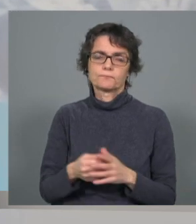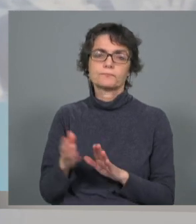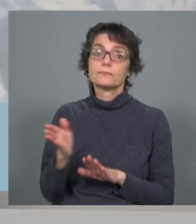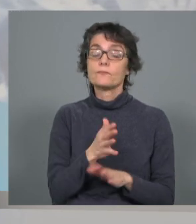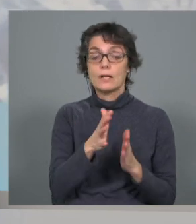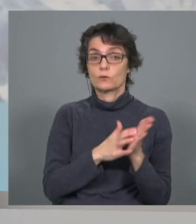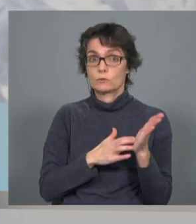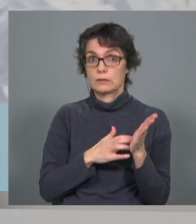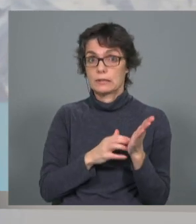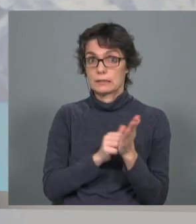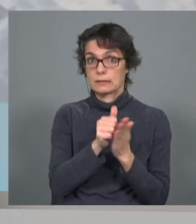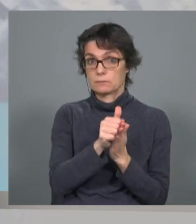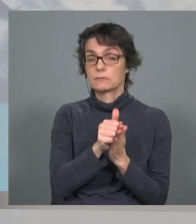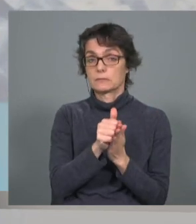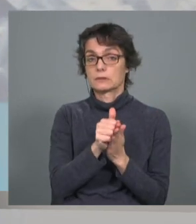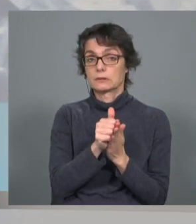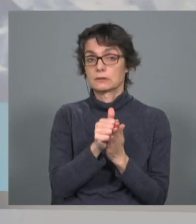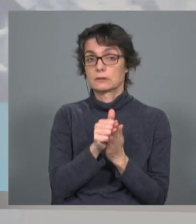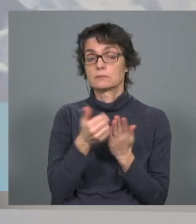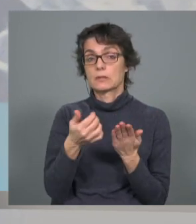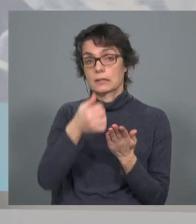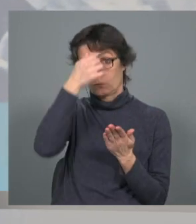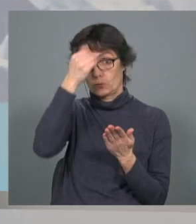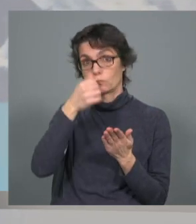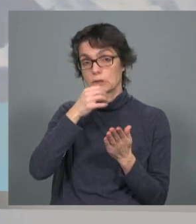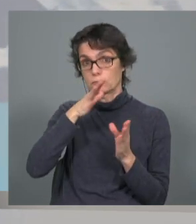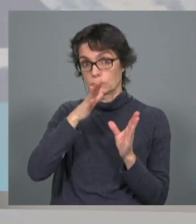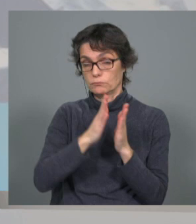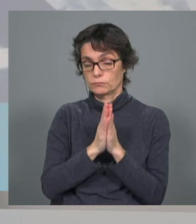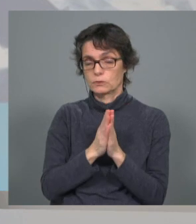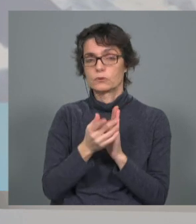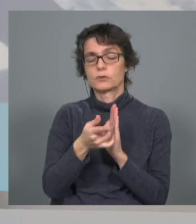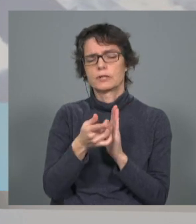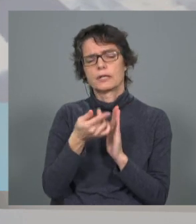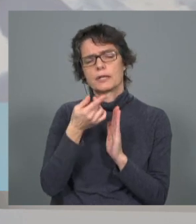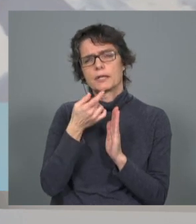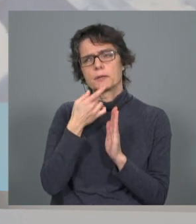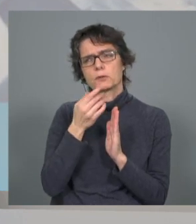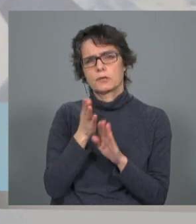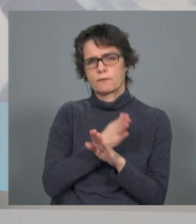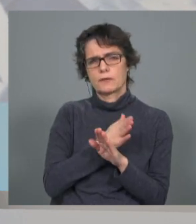seu comentário, aos textos da Bíblia que marcam as liturgias deste domingo, pedia-lhe